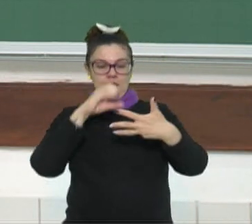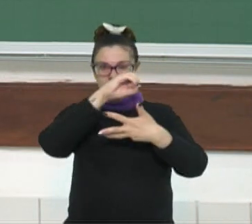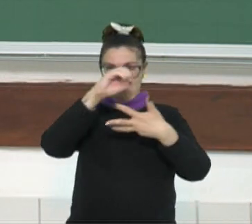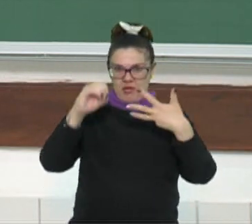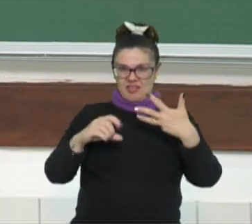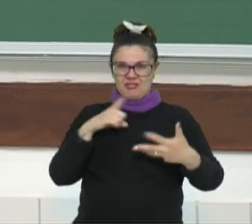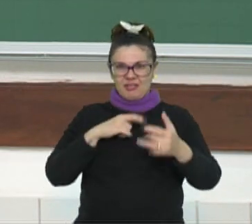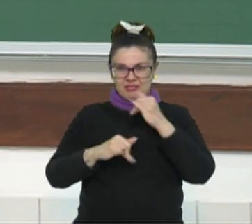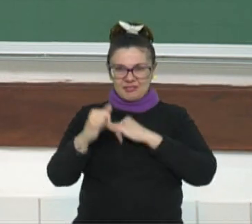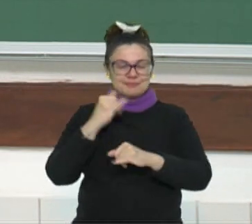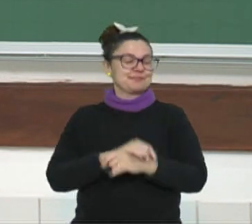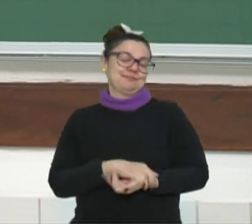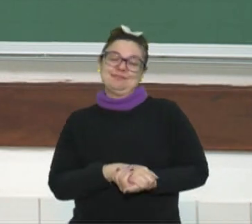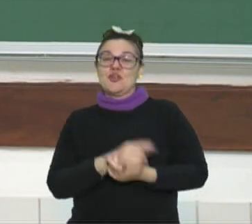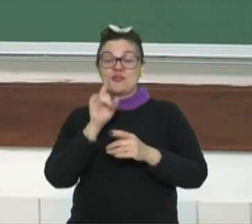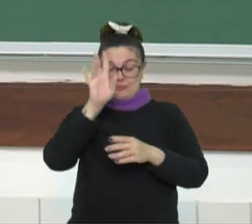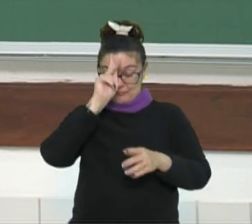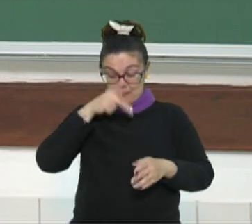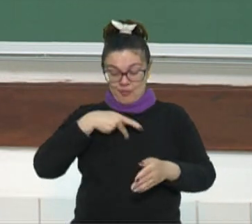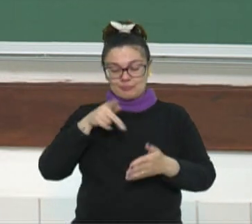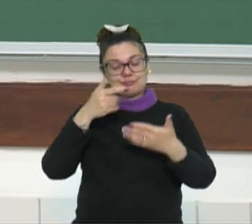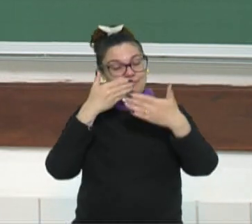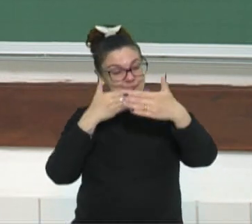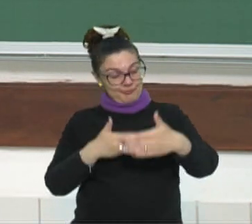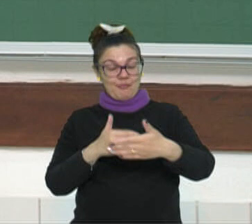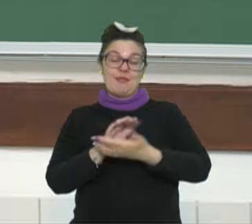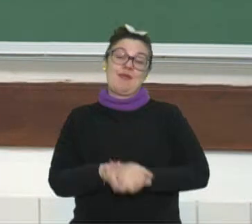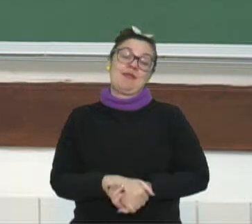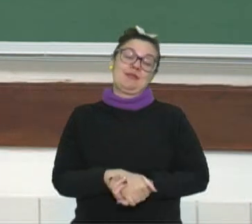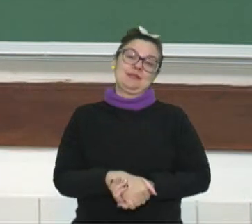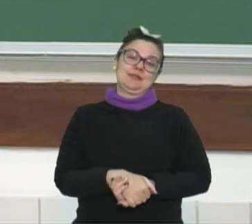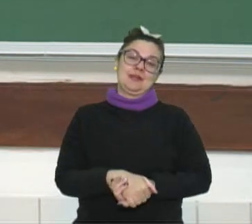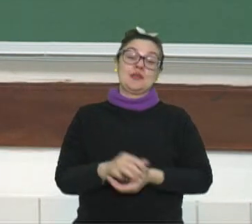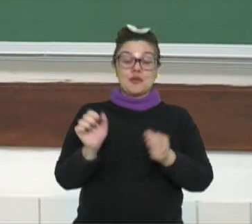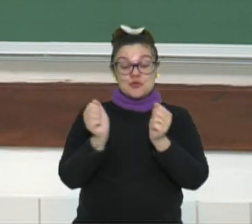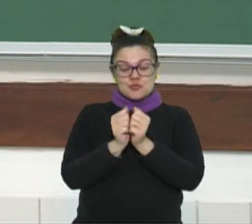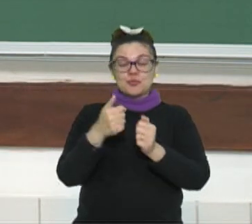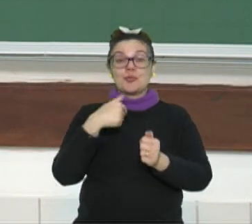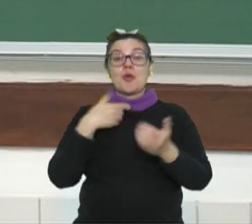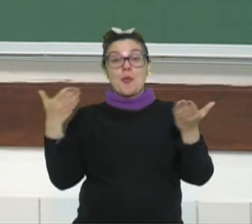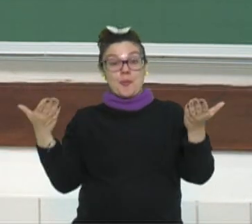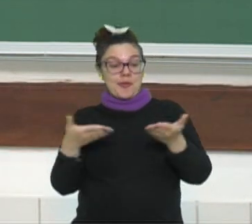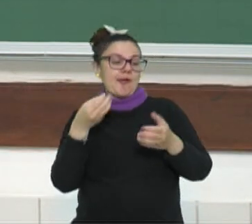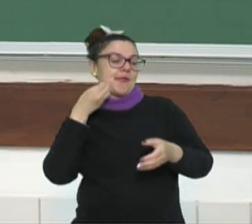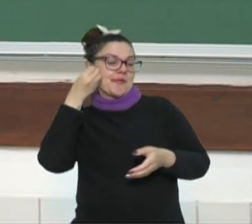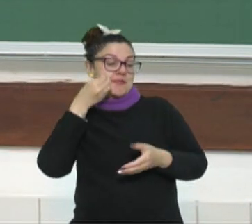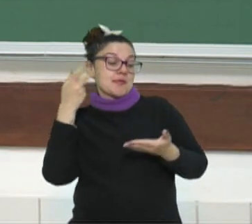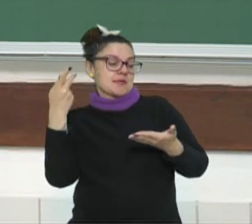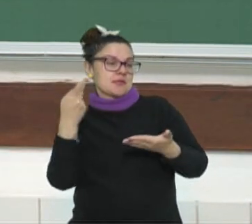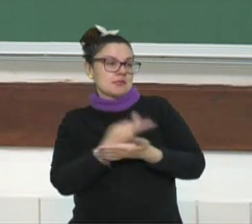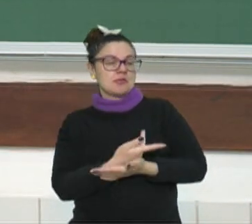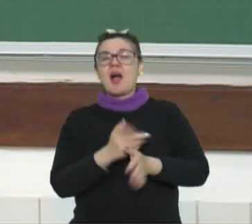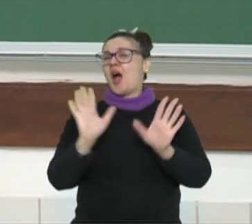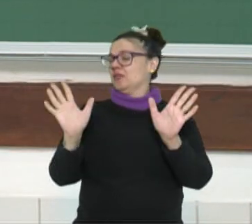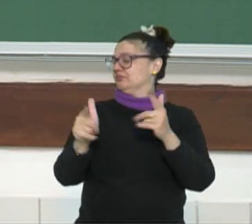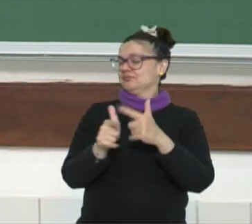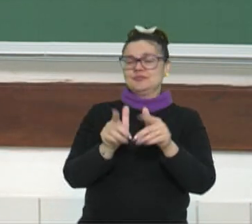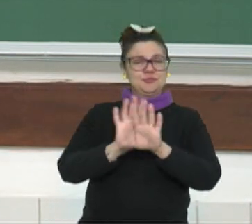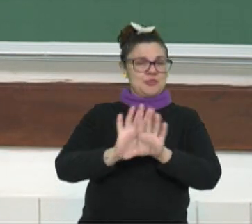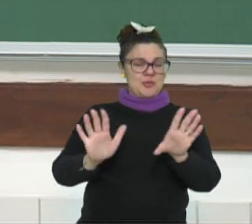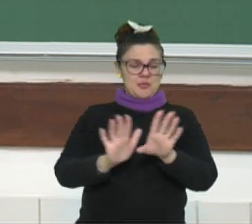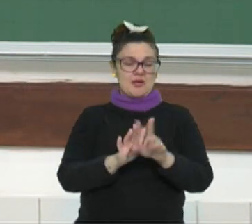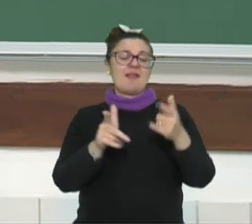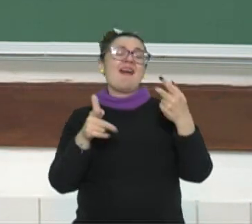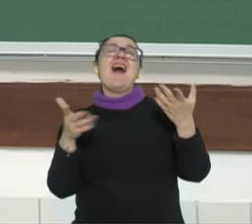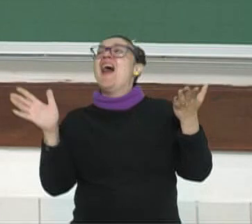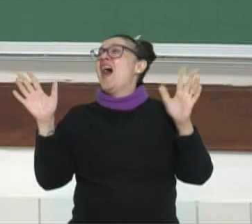você vai estar só você e a prova. Então, faça esse exercício junto comigo, porque agora é a chance de errar. Se você errar, não tem problema.